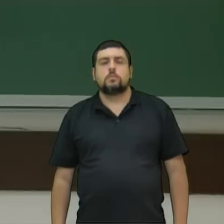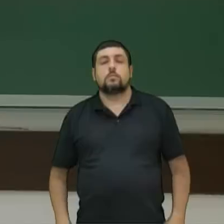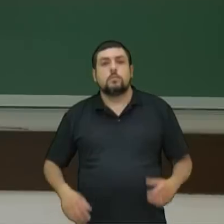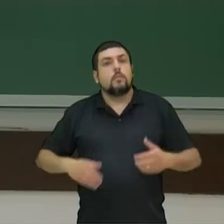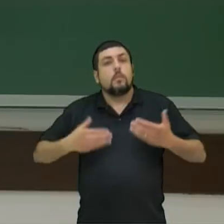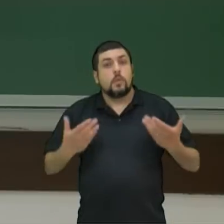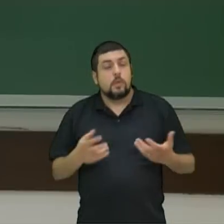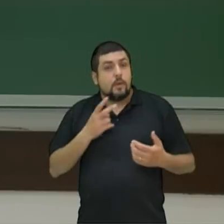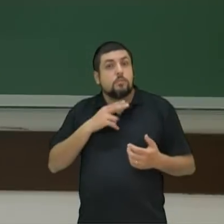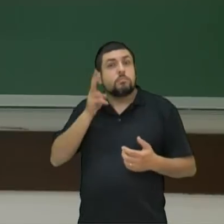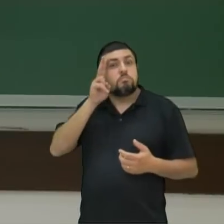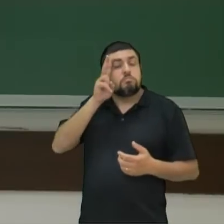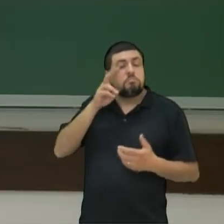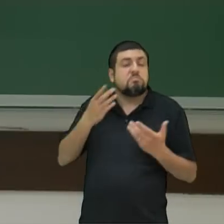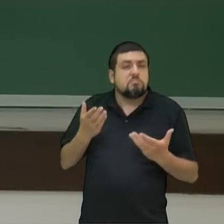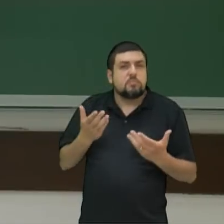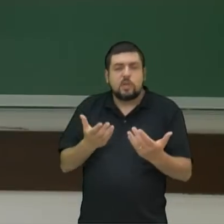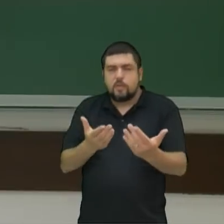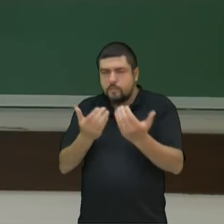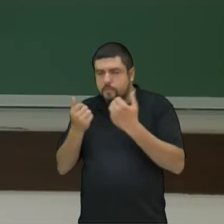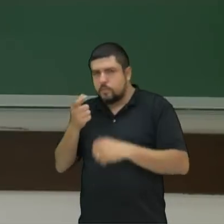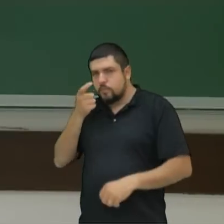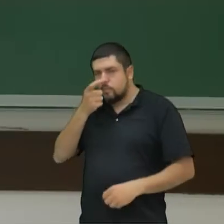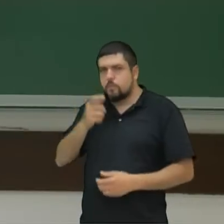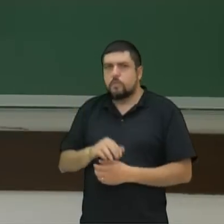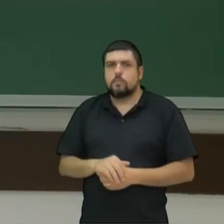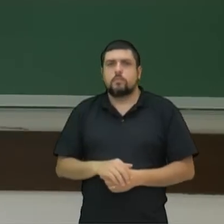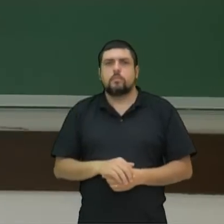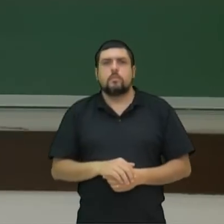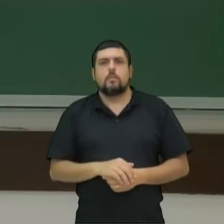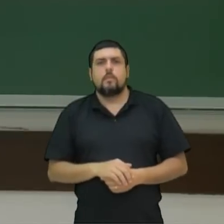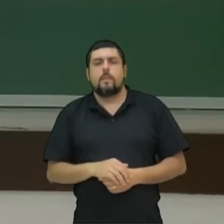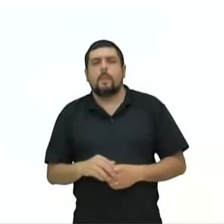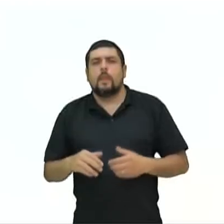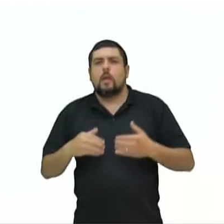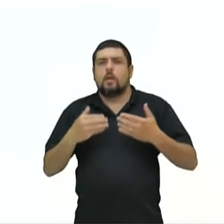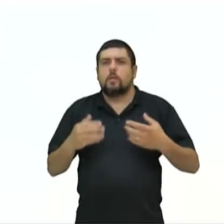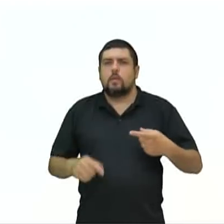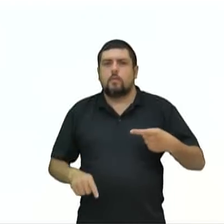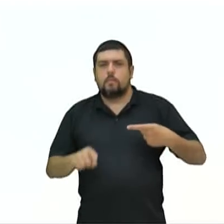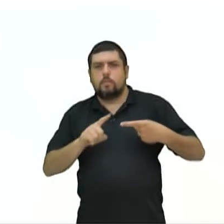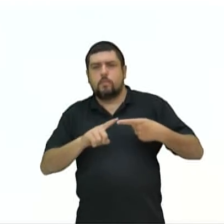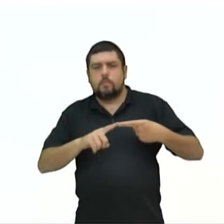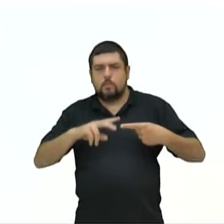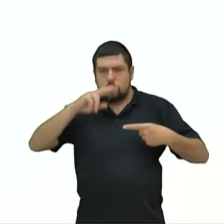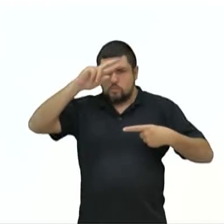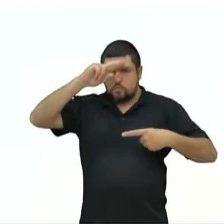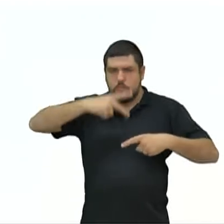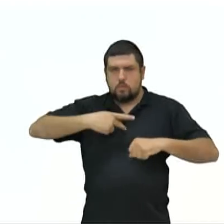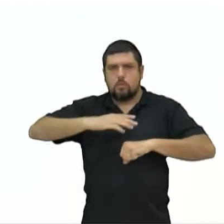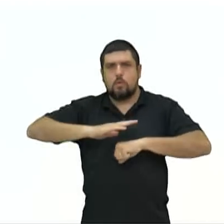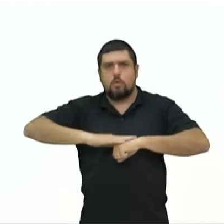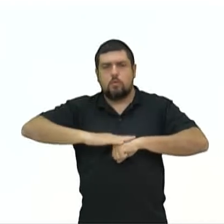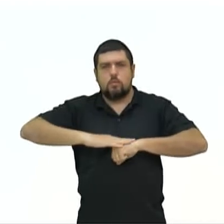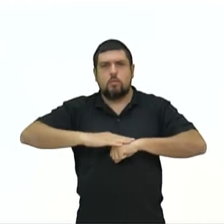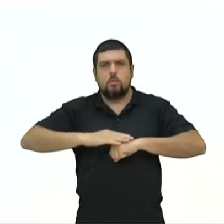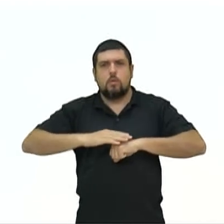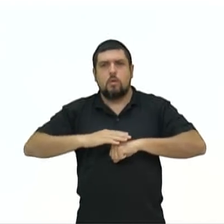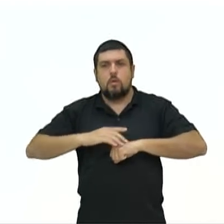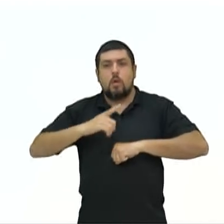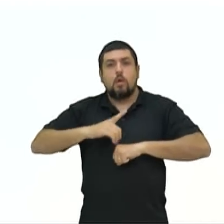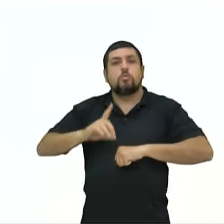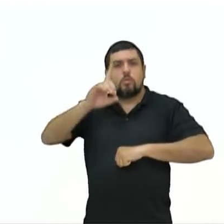aí, lembrou? Então vamos relembrar junto. Quais são os princípios? Tá aqui, gente. O princípio da autonomia, que o indivíduo ele tem direito de saber o que